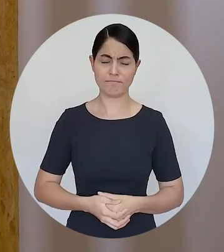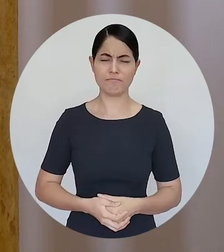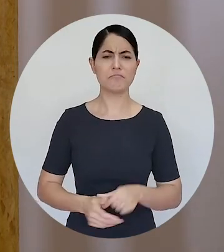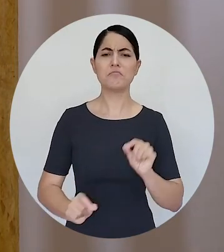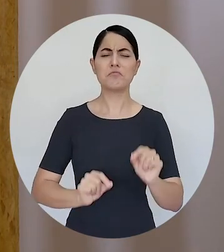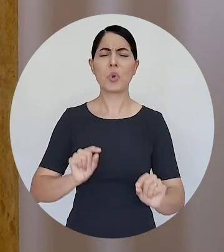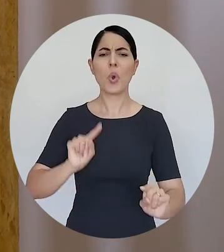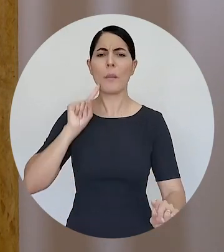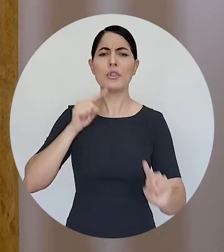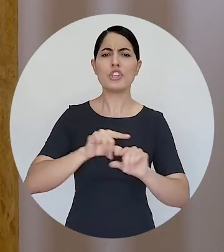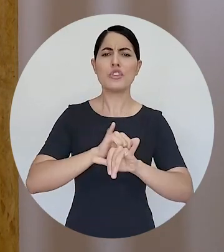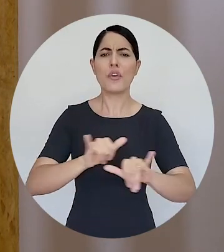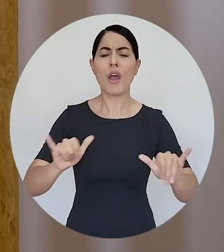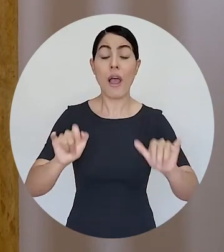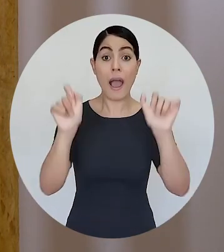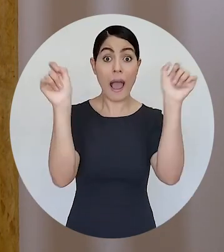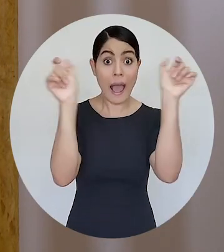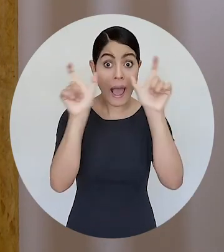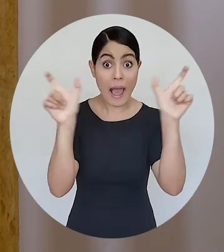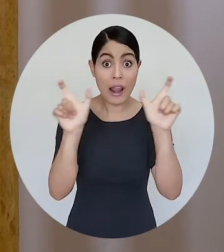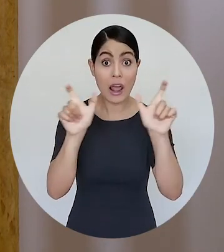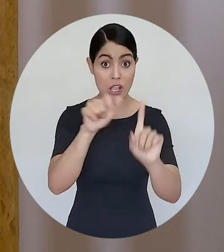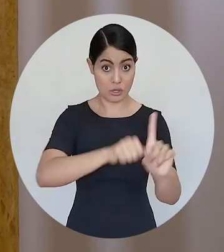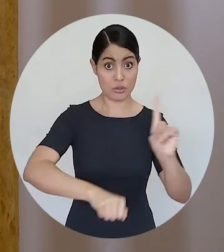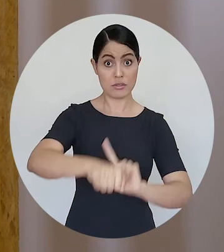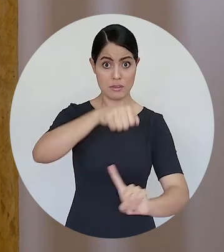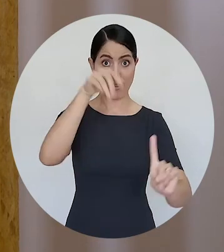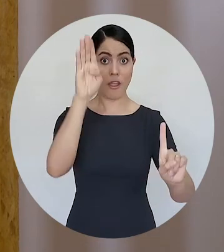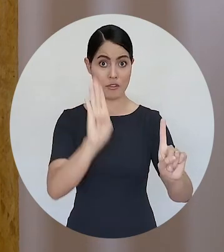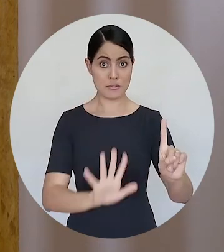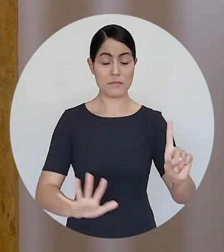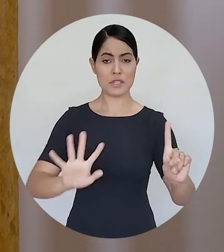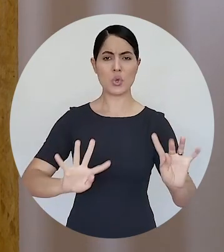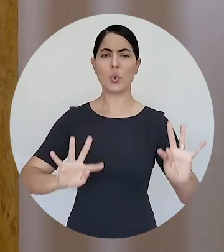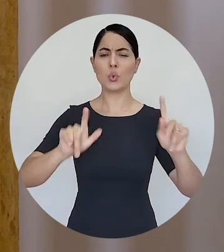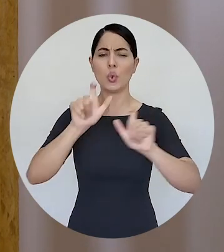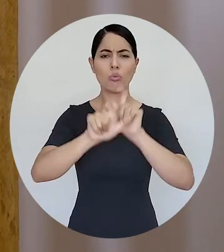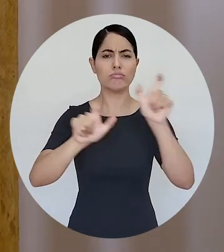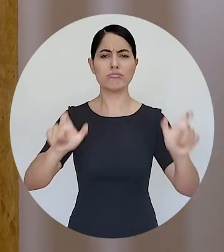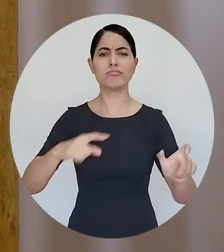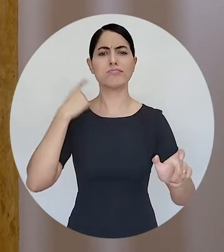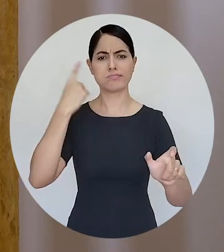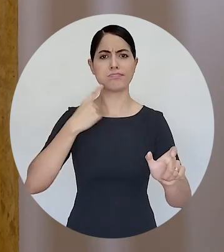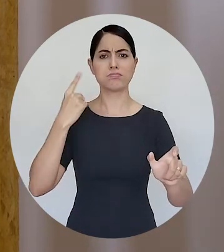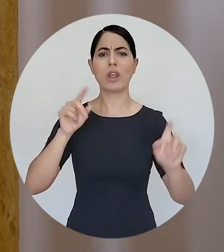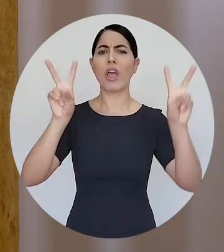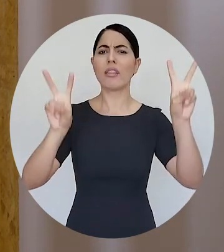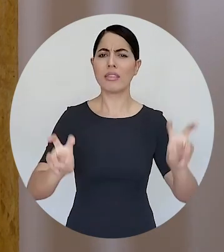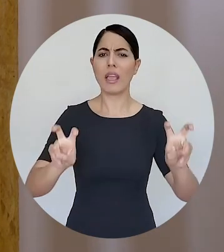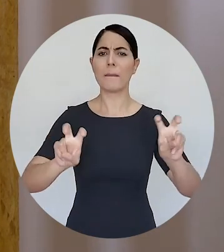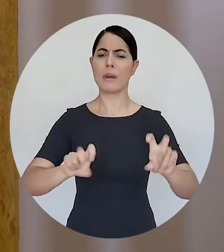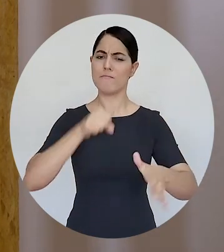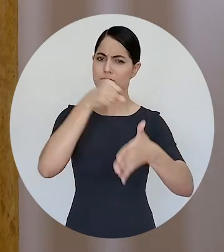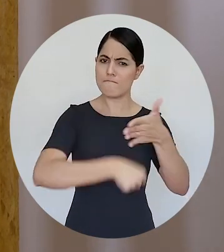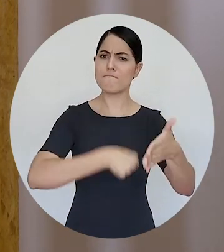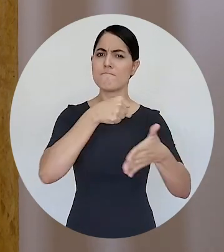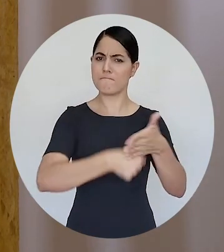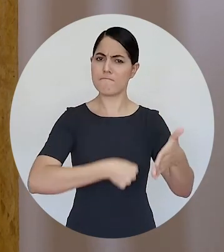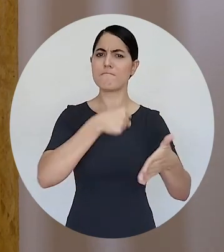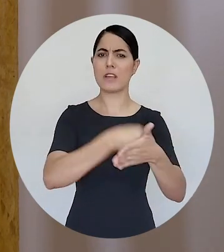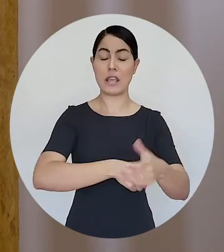A campanha é um alerta para toda a advocacia e para a sociedade sobre a importância da